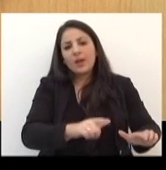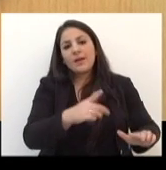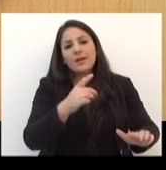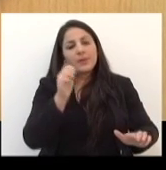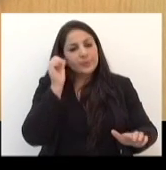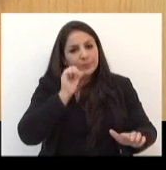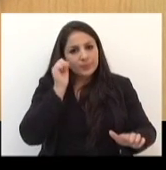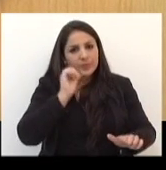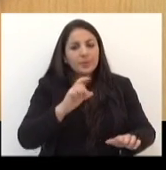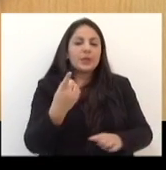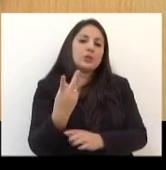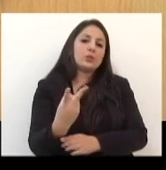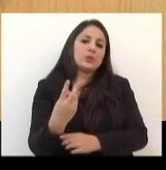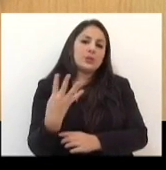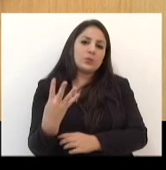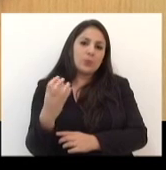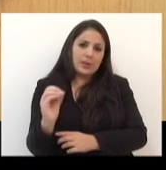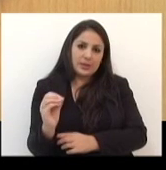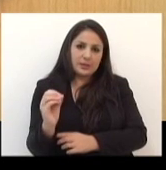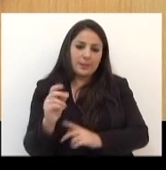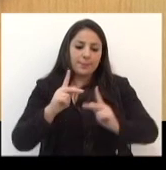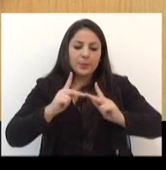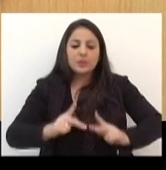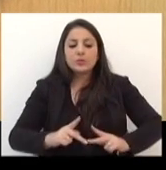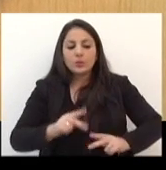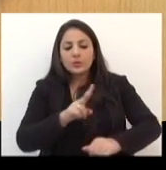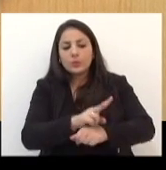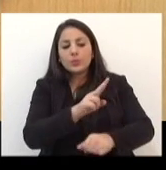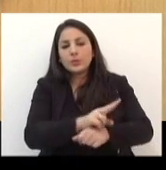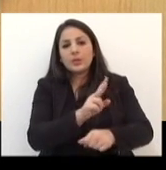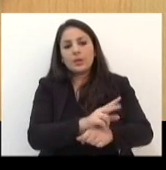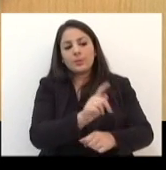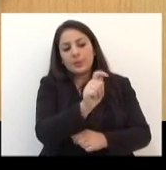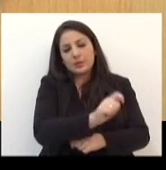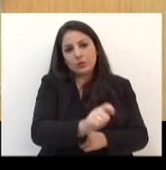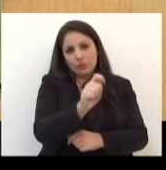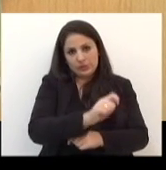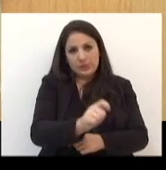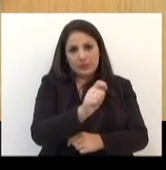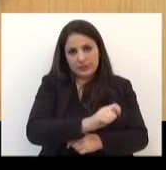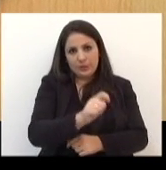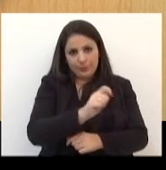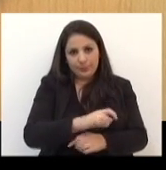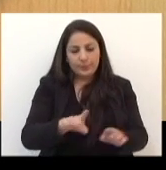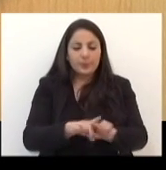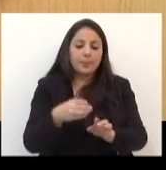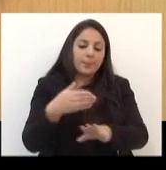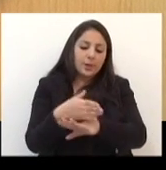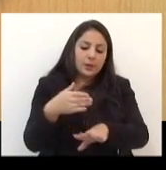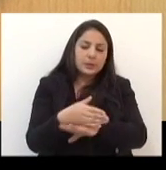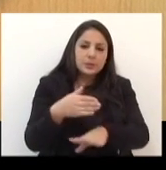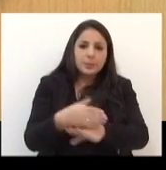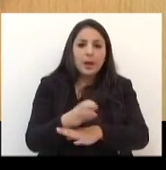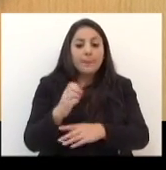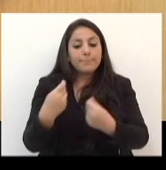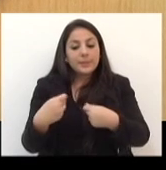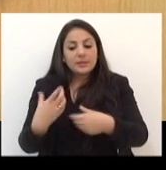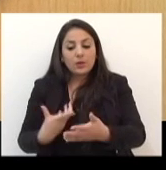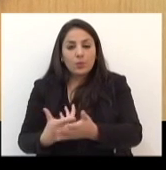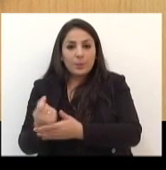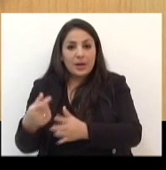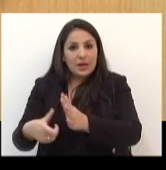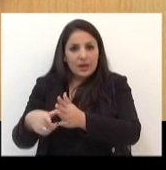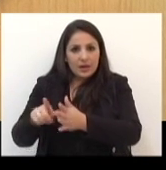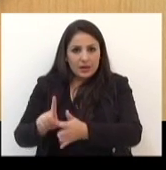240 pessoas são assistidas pela entidade. Para participar, basta adquirir antecipadamente